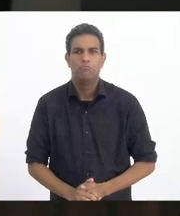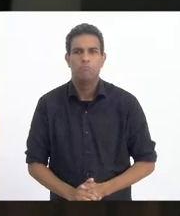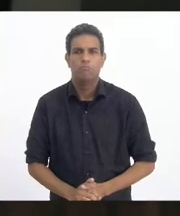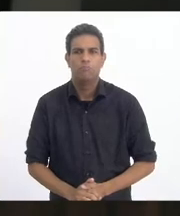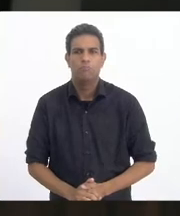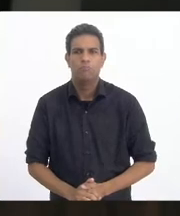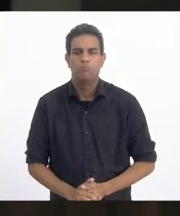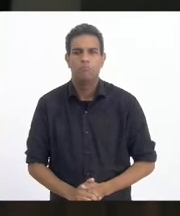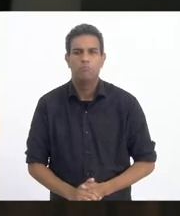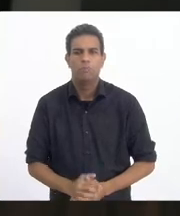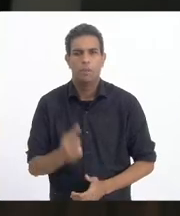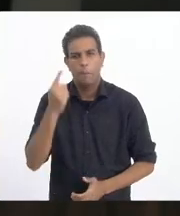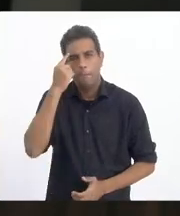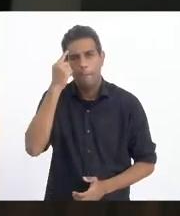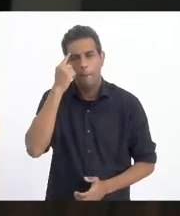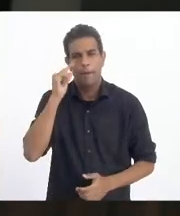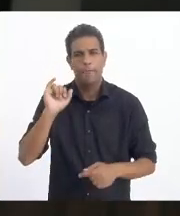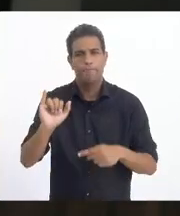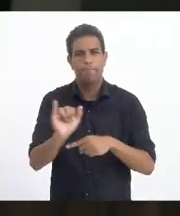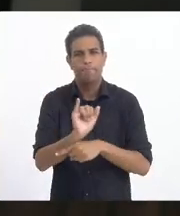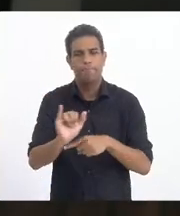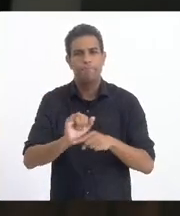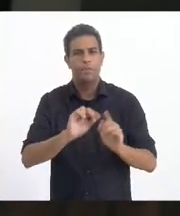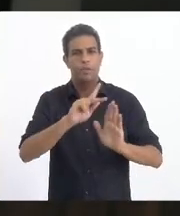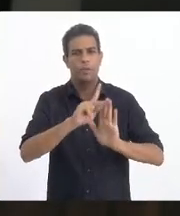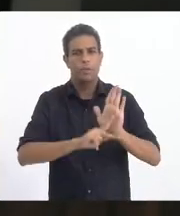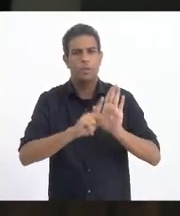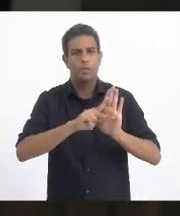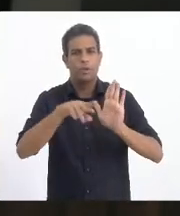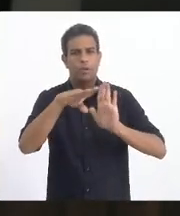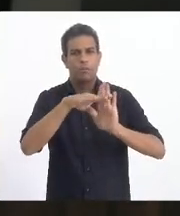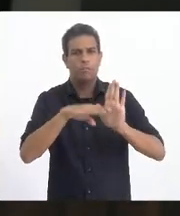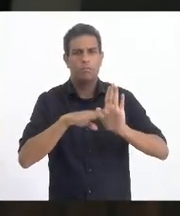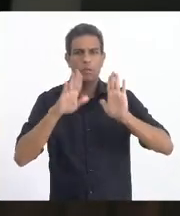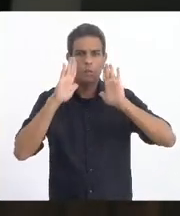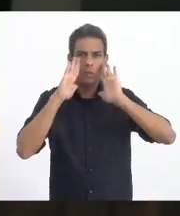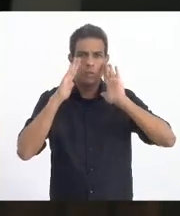Coronel Chover, a gente não pense num projeto específico, precisamos